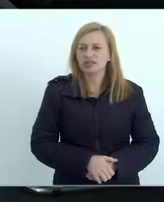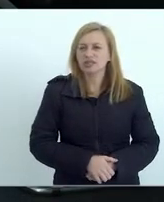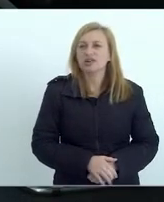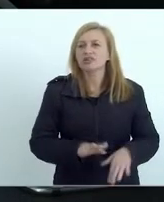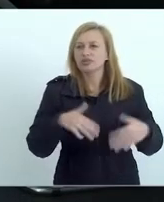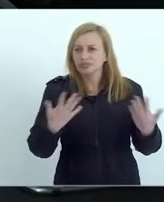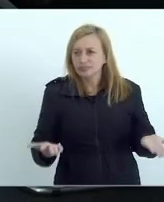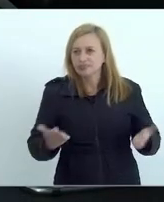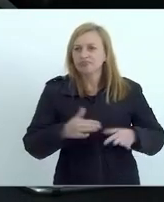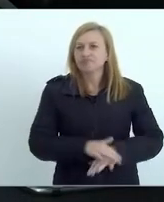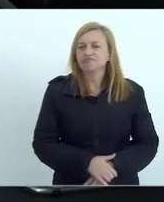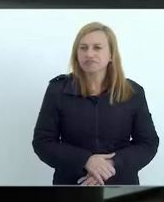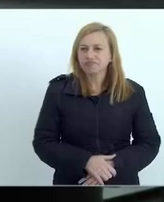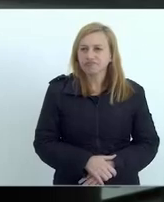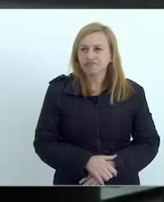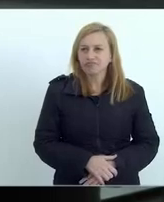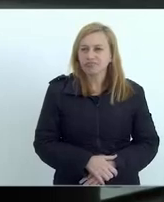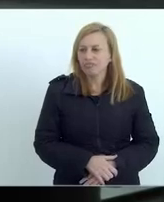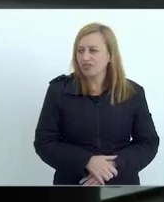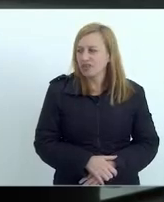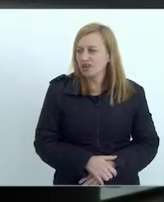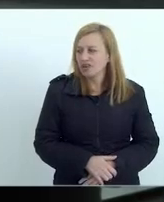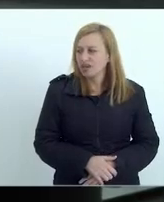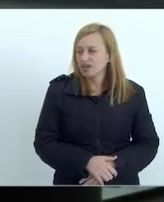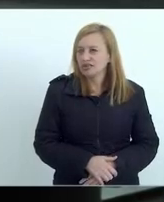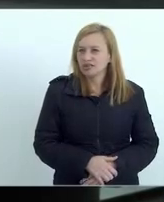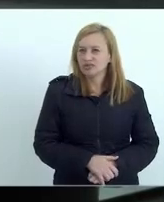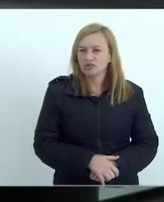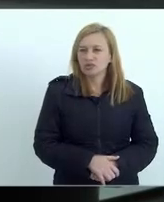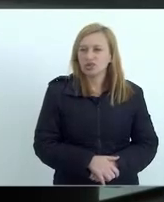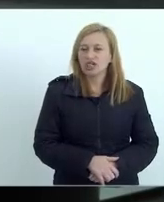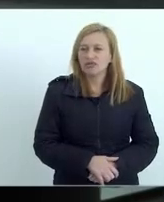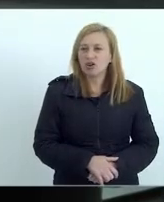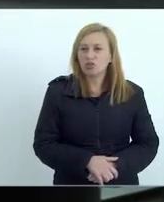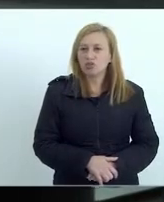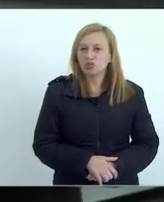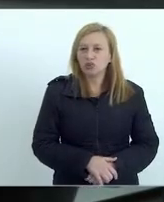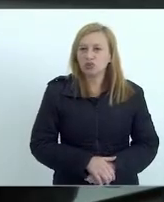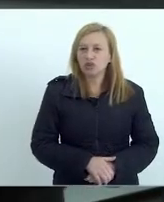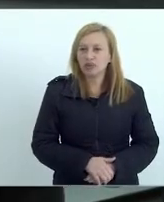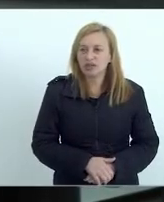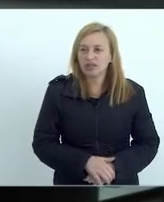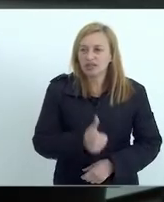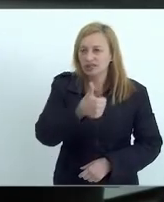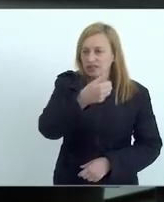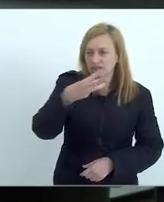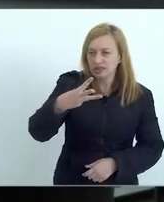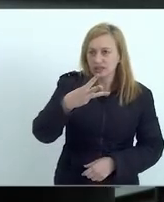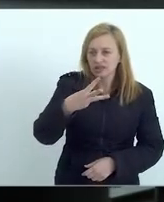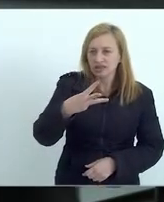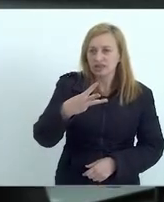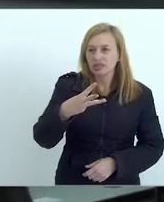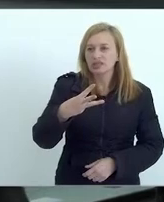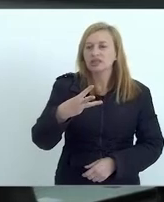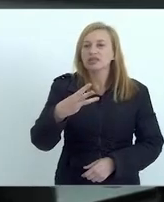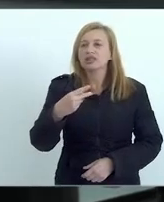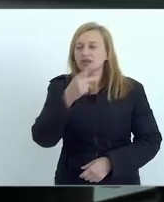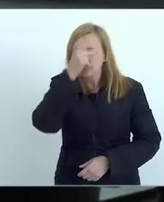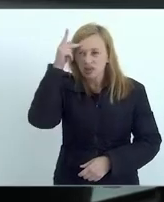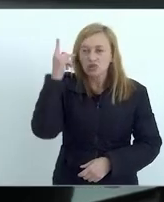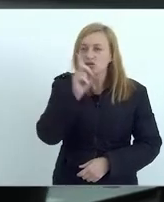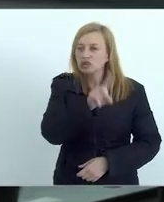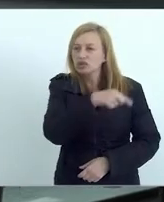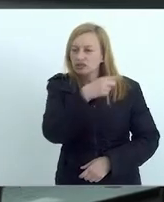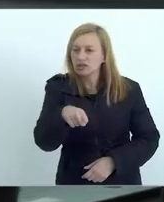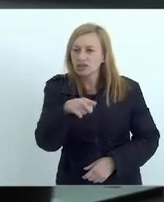bom então e Inclusive tem 13 candidatos que conseguiram anulação da questão de história